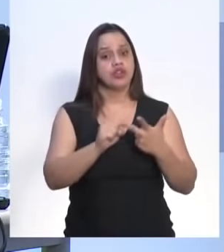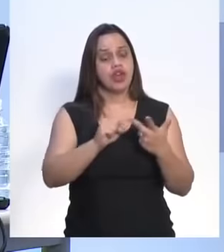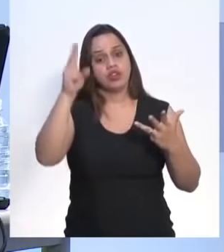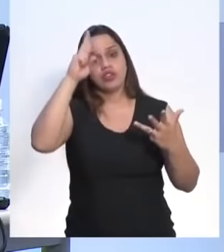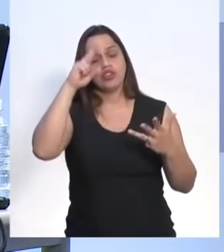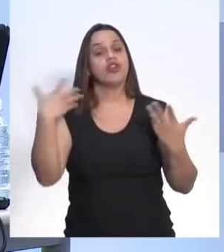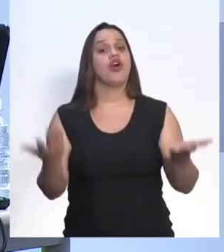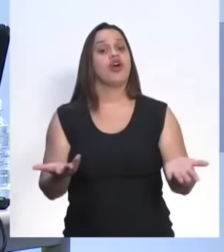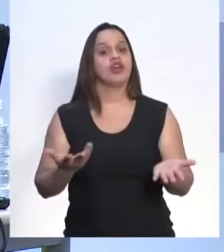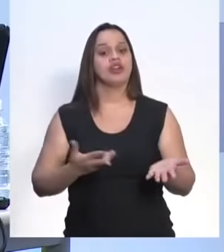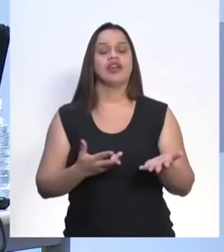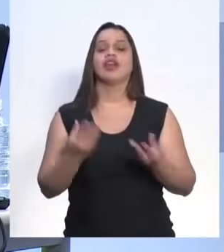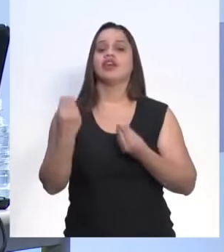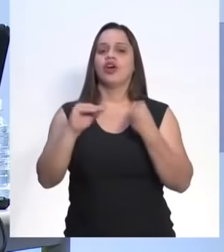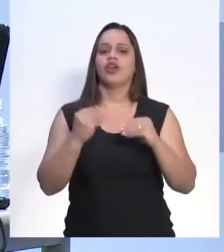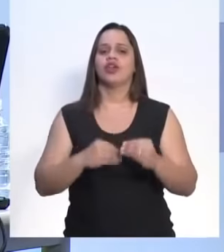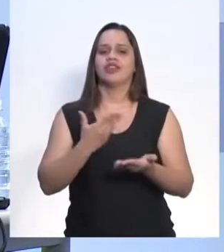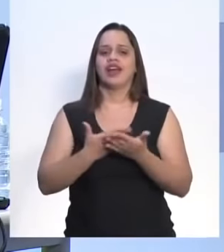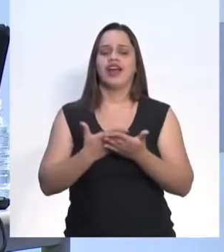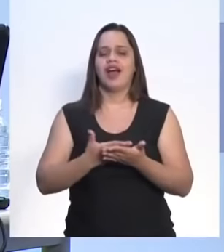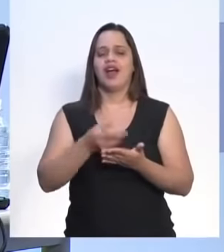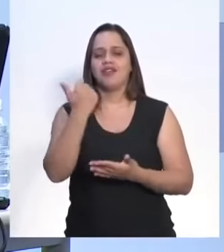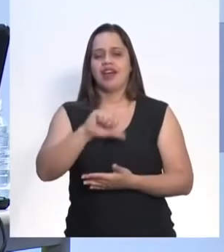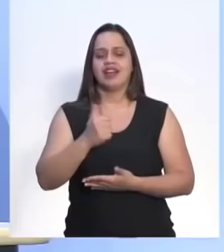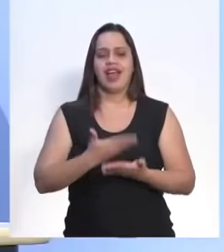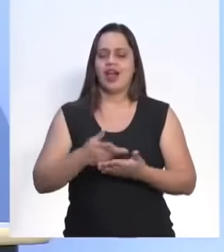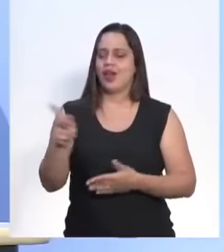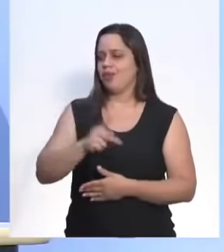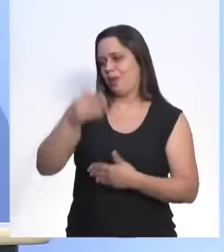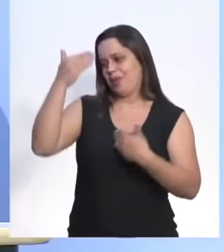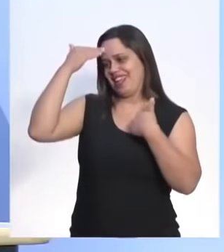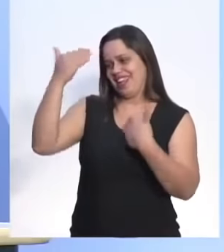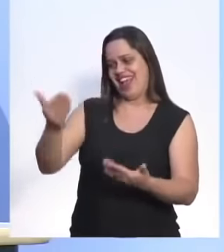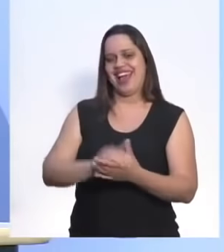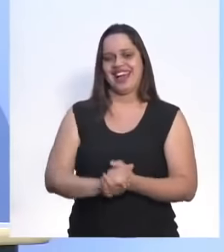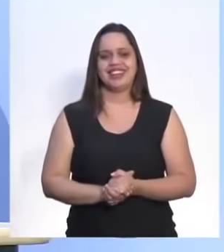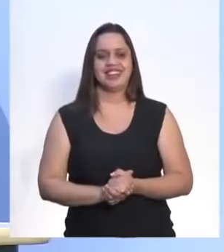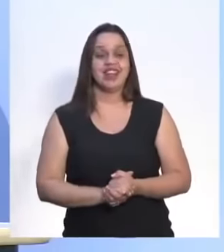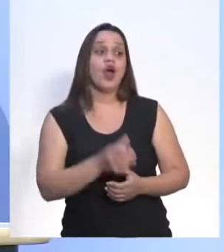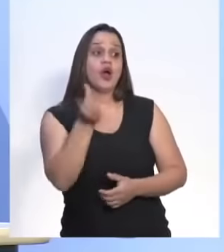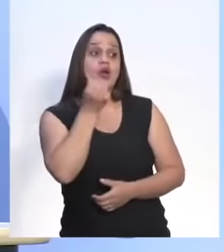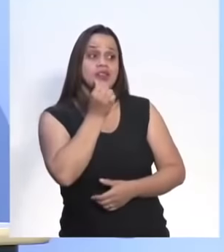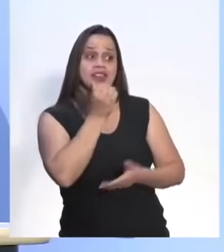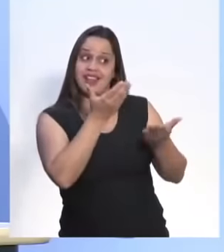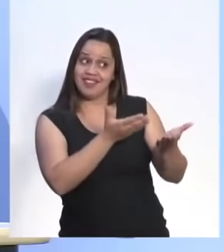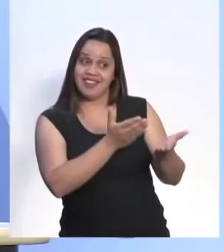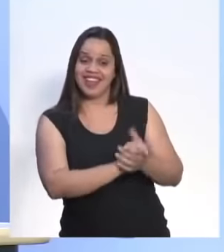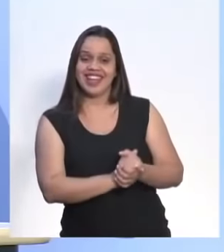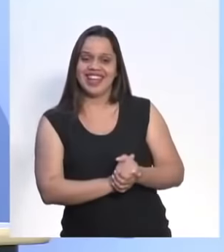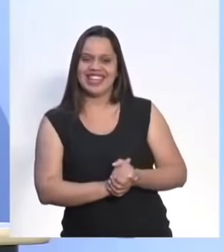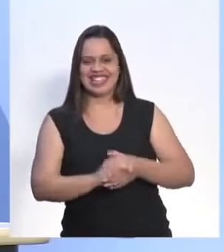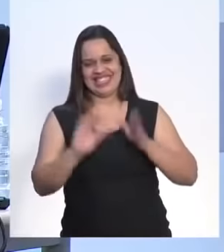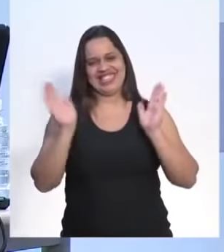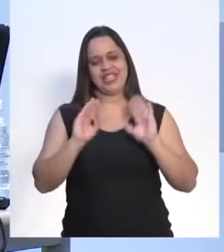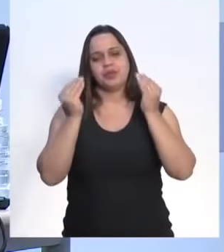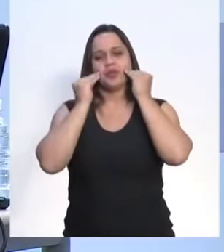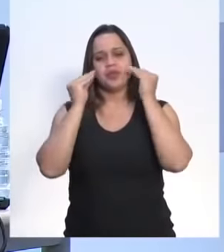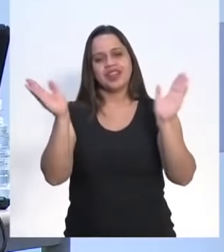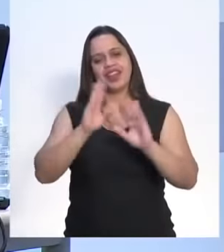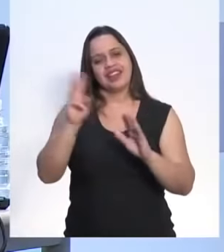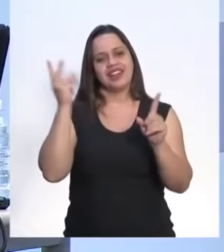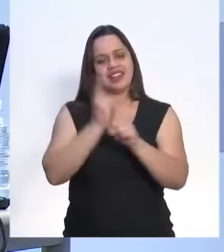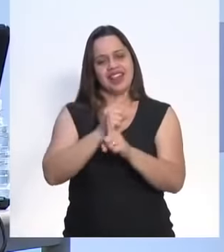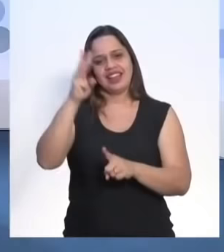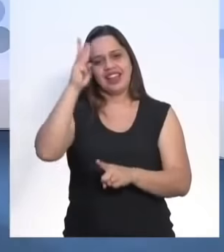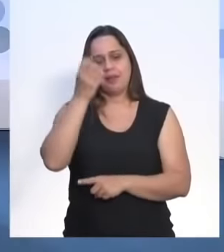histórica, hein? E coloca o que vocês acharam da aula. Mônica, muito obrigada. Obrigada, gata. Ó, sexta-feira, hein? Sextou, hein, gente? Beijos até terça.